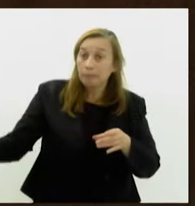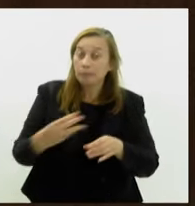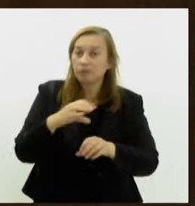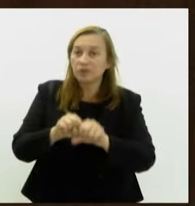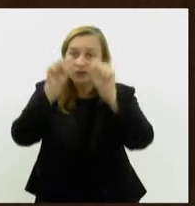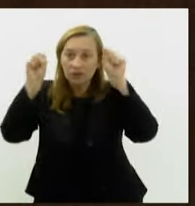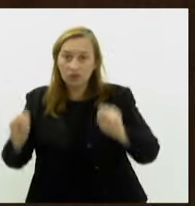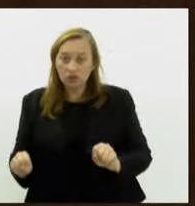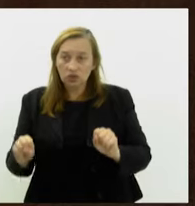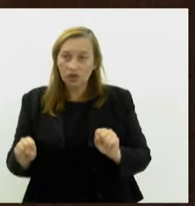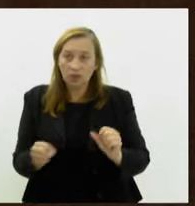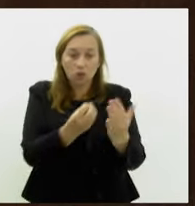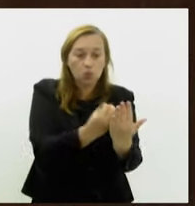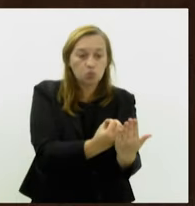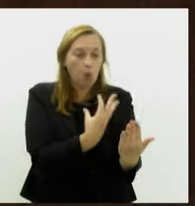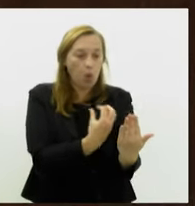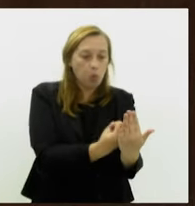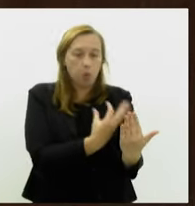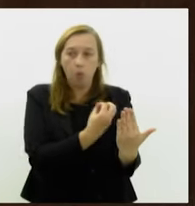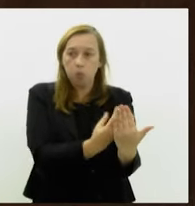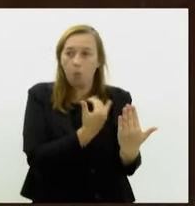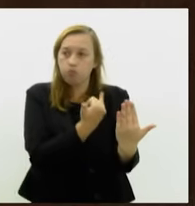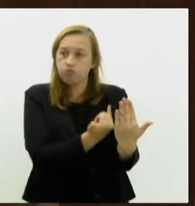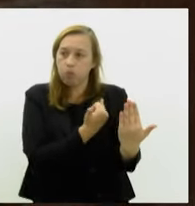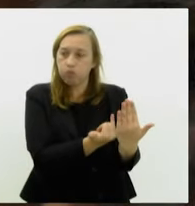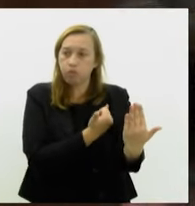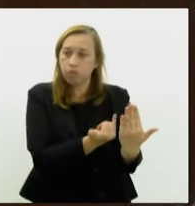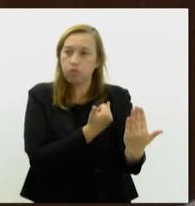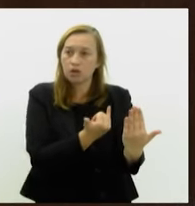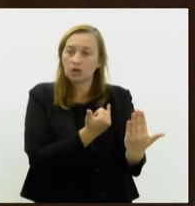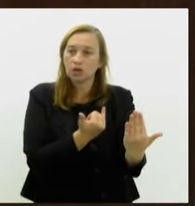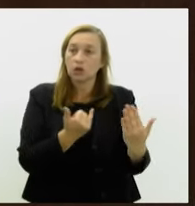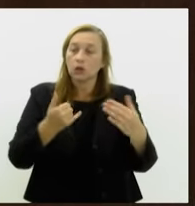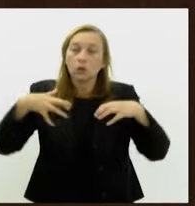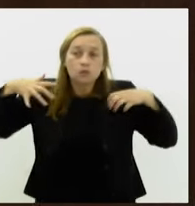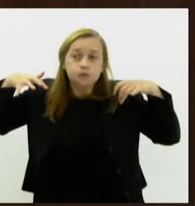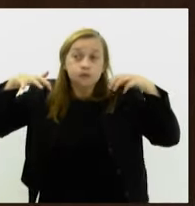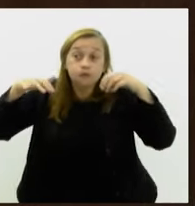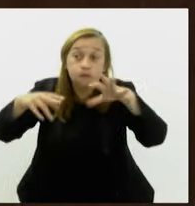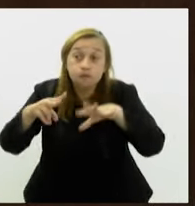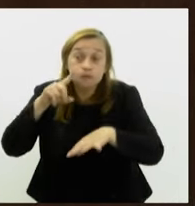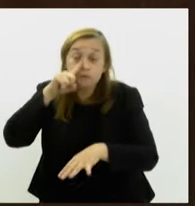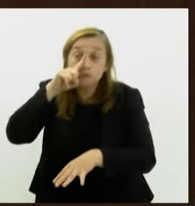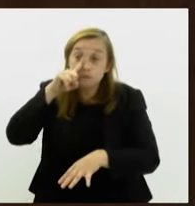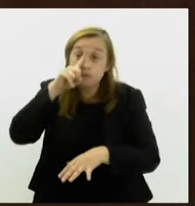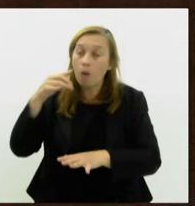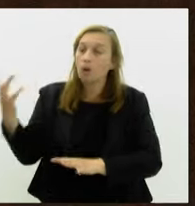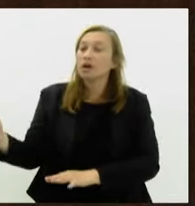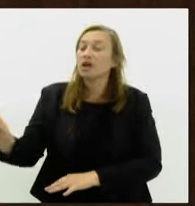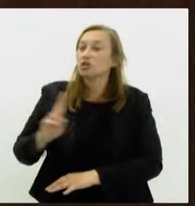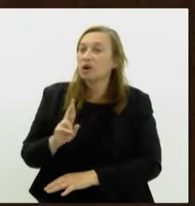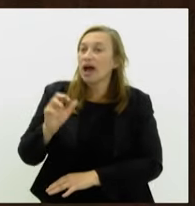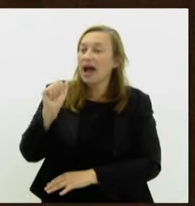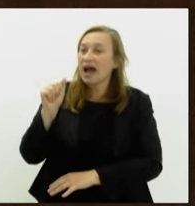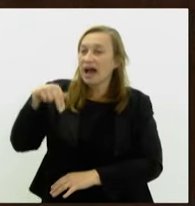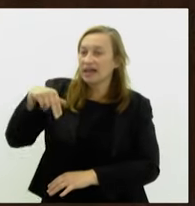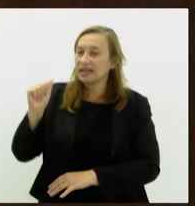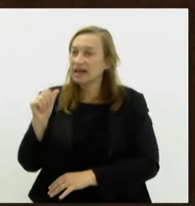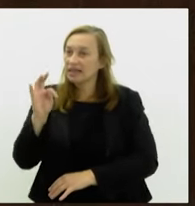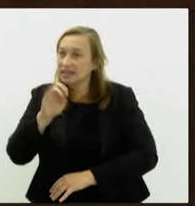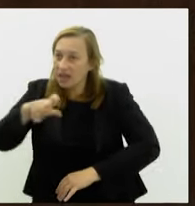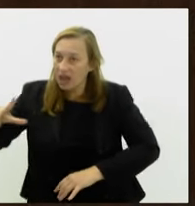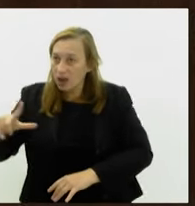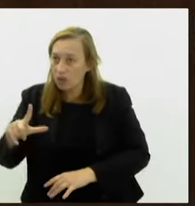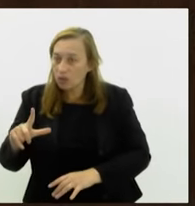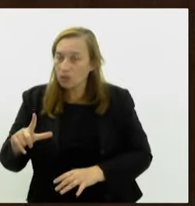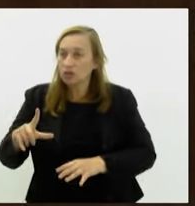de alarme em razão de desastres naturais. Me foi respondido pela Anatel que o cronograma